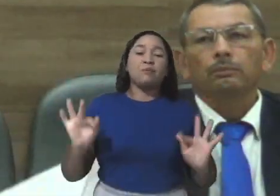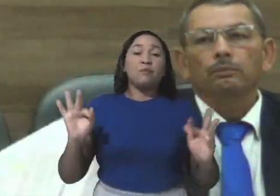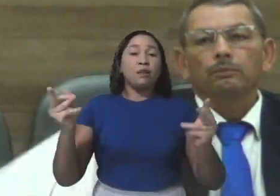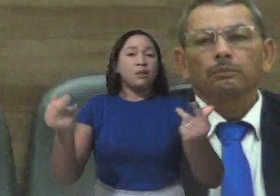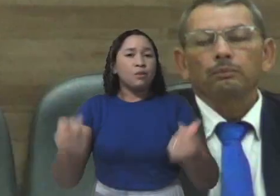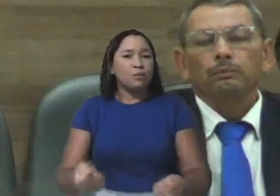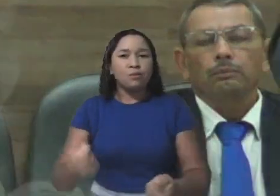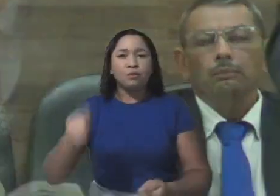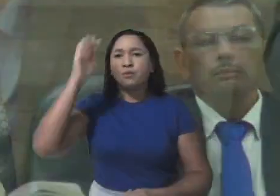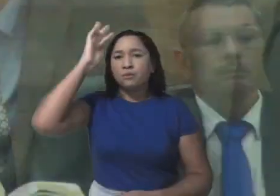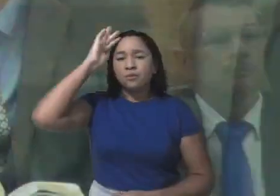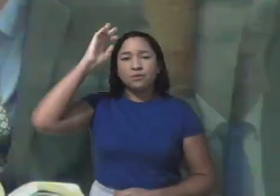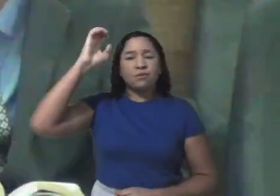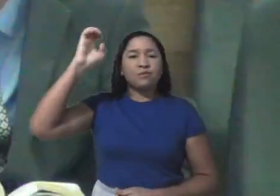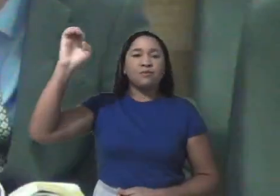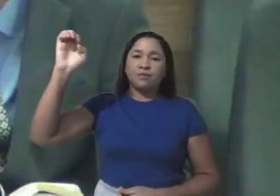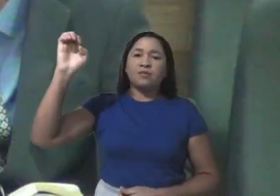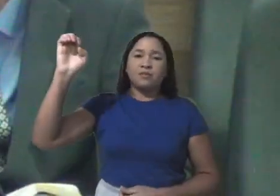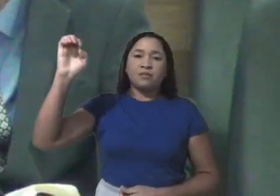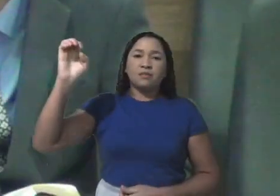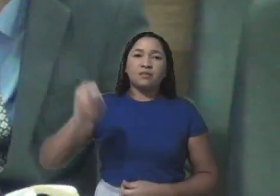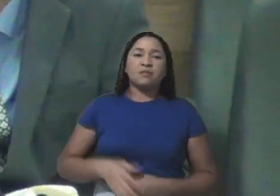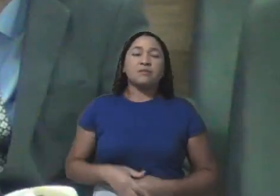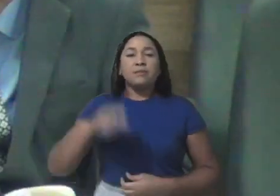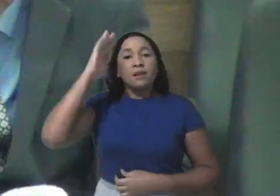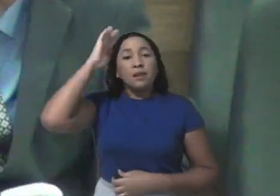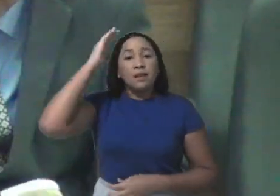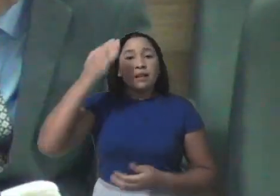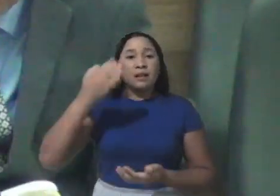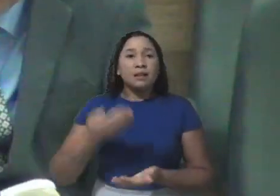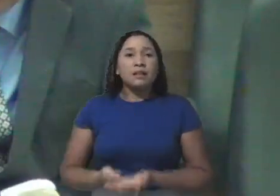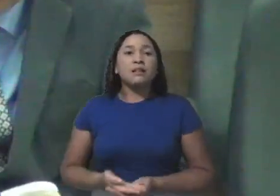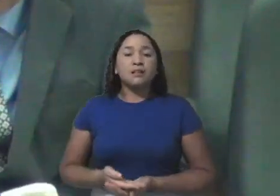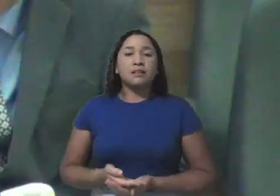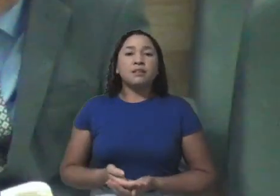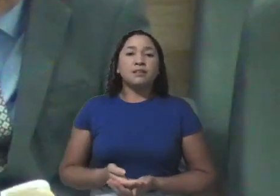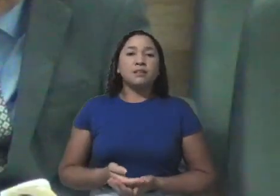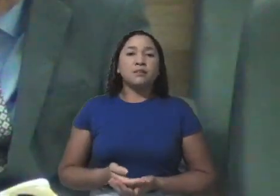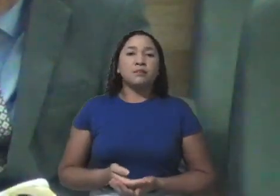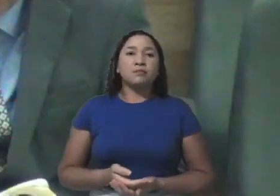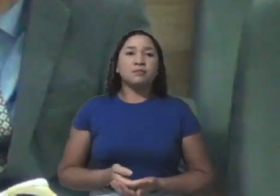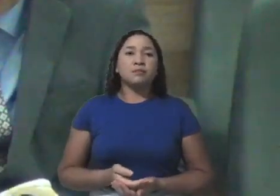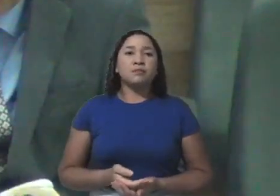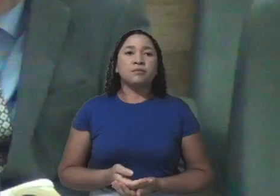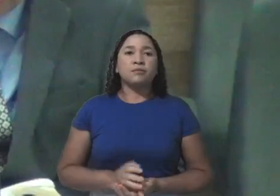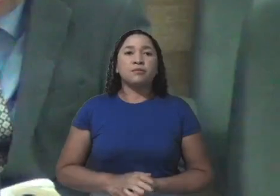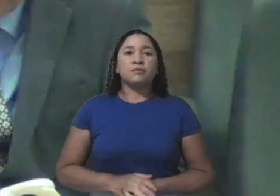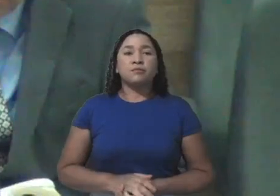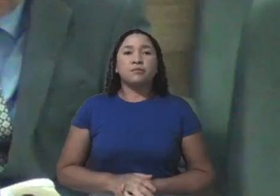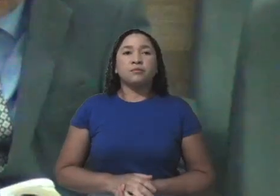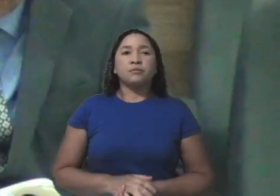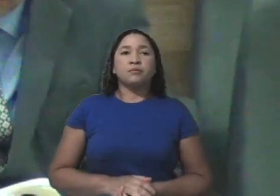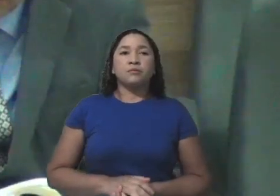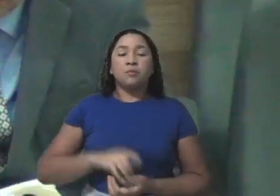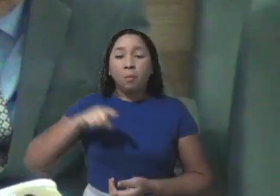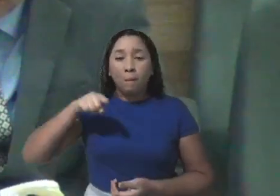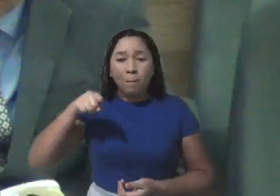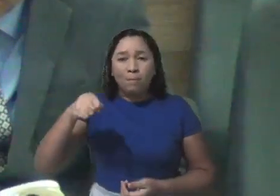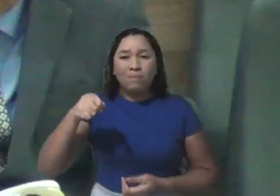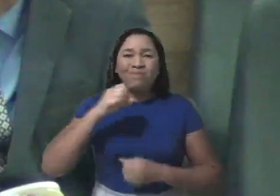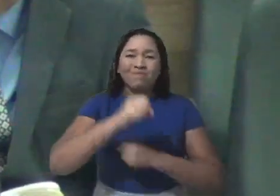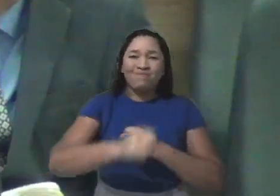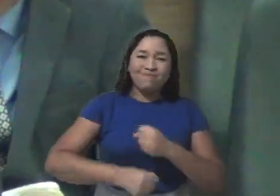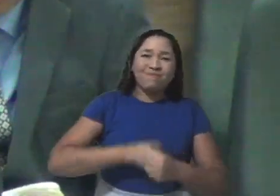tempos. Cremos na dispensação milenial, um reino milenial futuro,